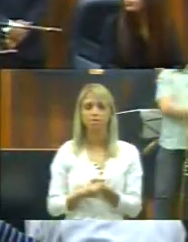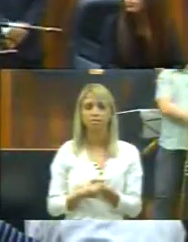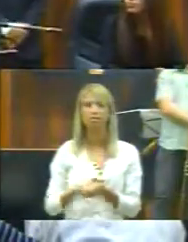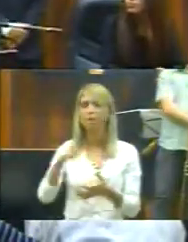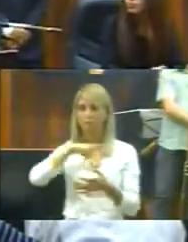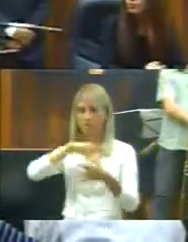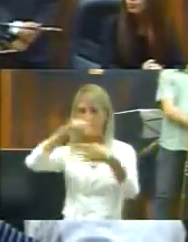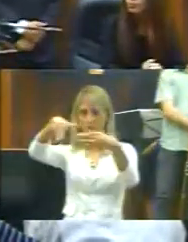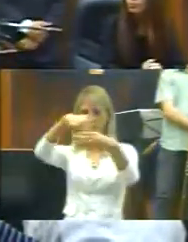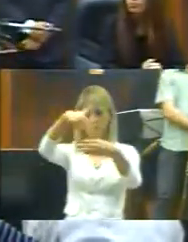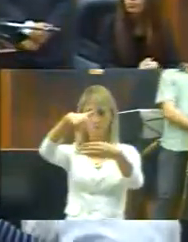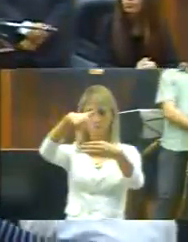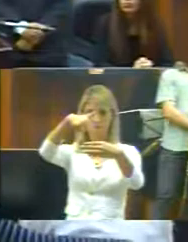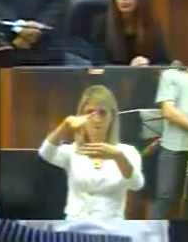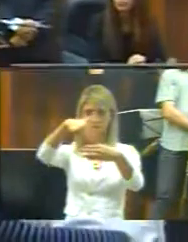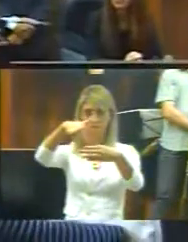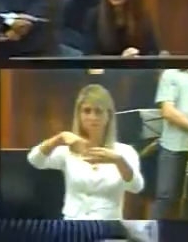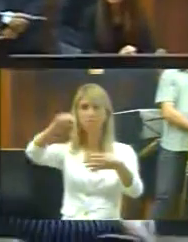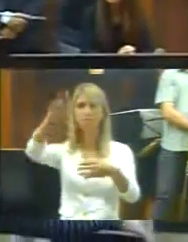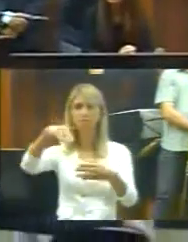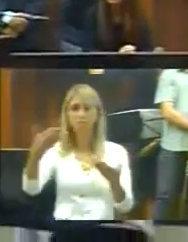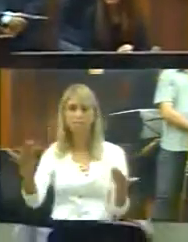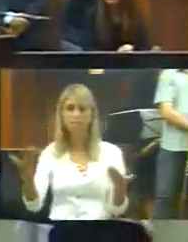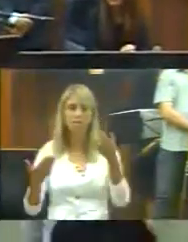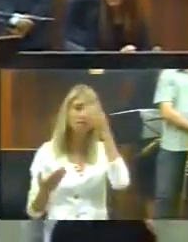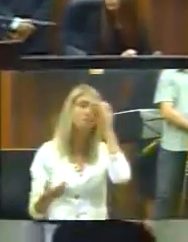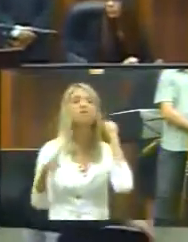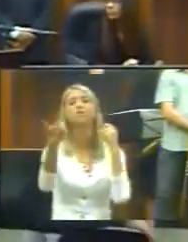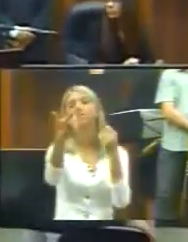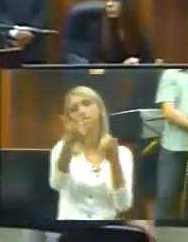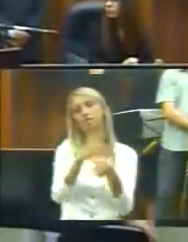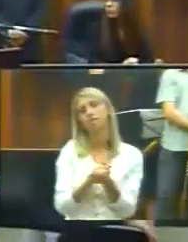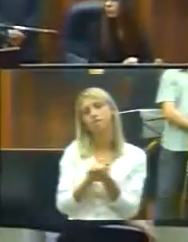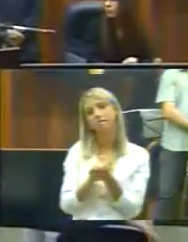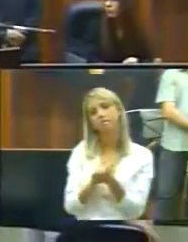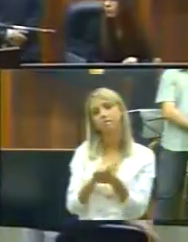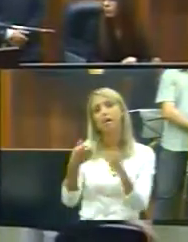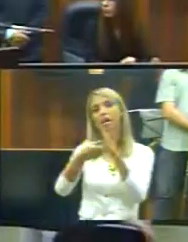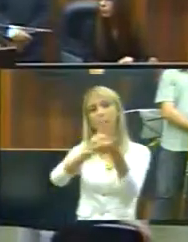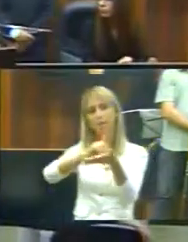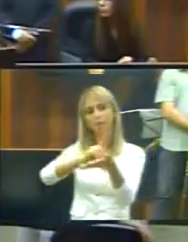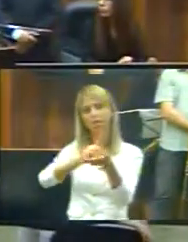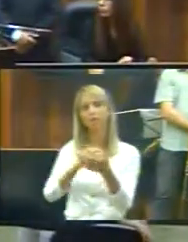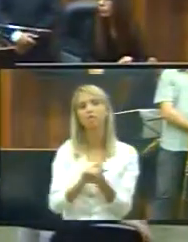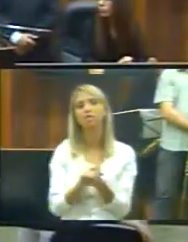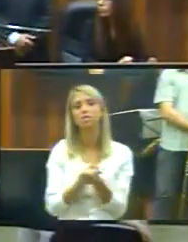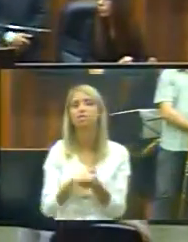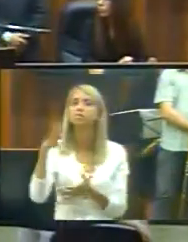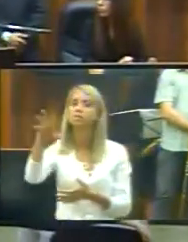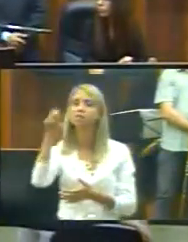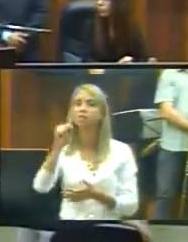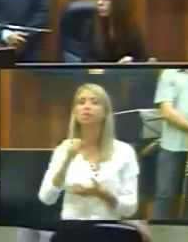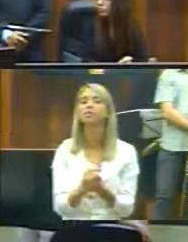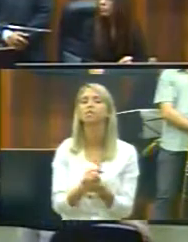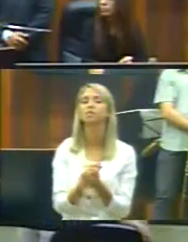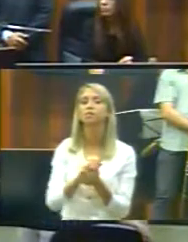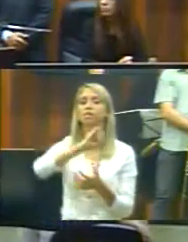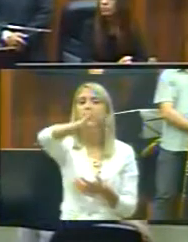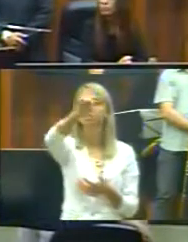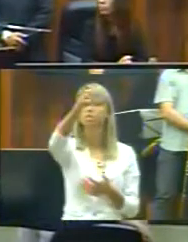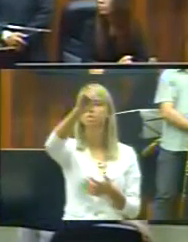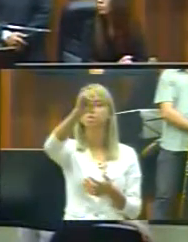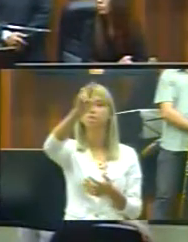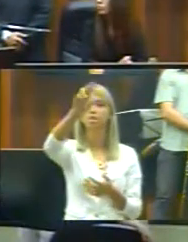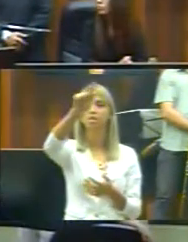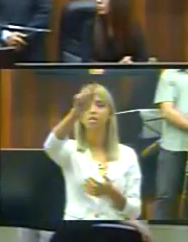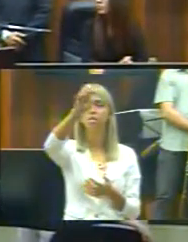Mais algum dos nobres vereadores? Então, antes de chamar o nosso caro Jorge Fernandes, só